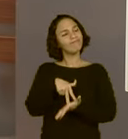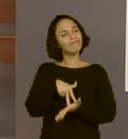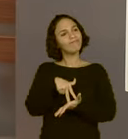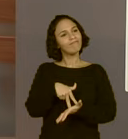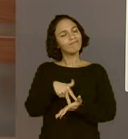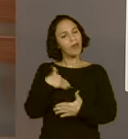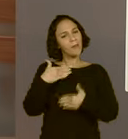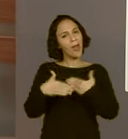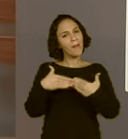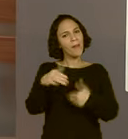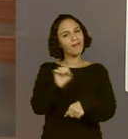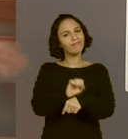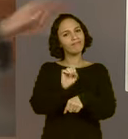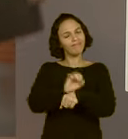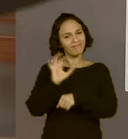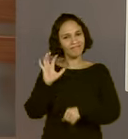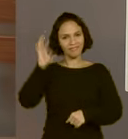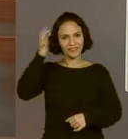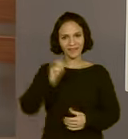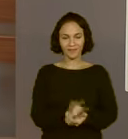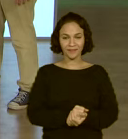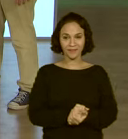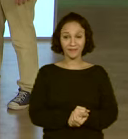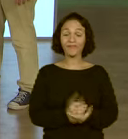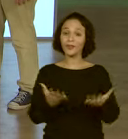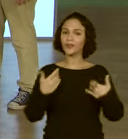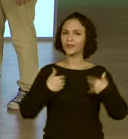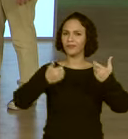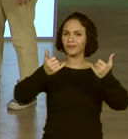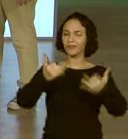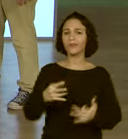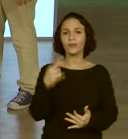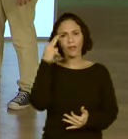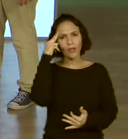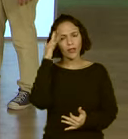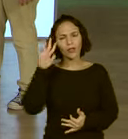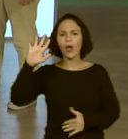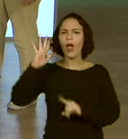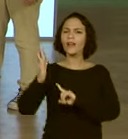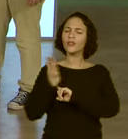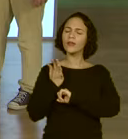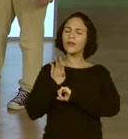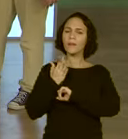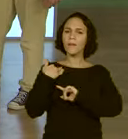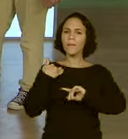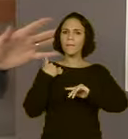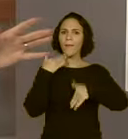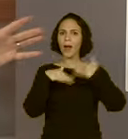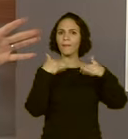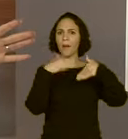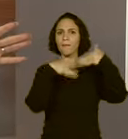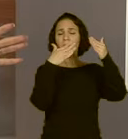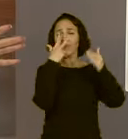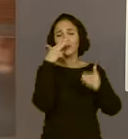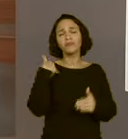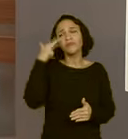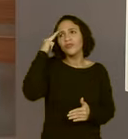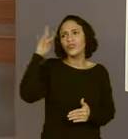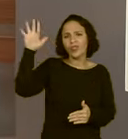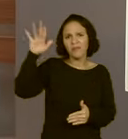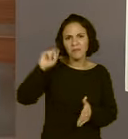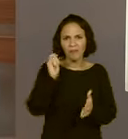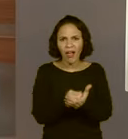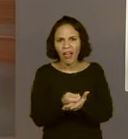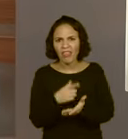aí. Então, gente, os sonhos, eles movem a gente. E sonhar não custa nada, não é verdade? A